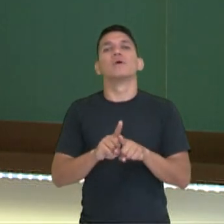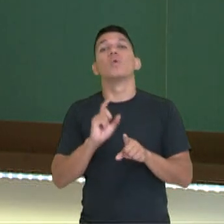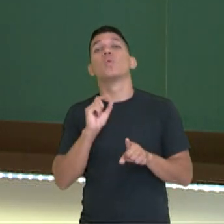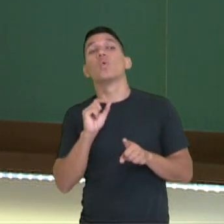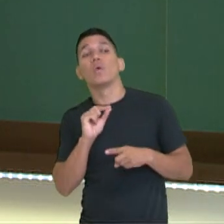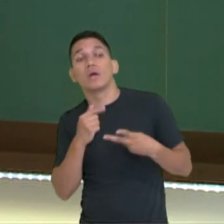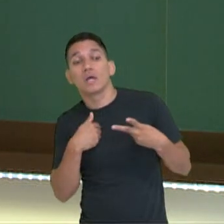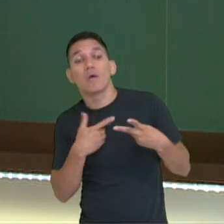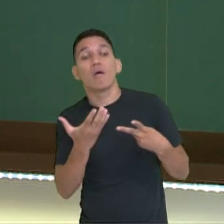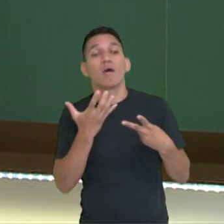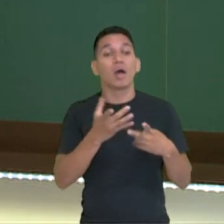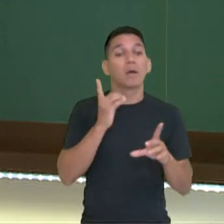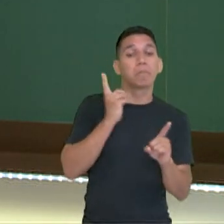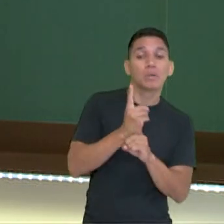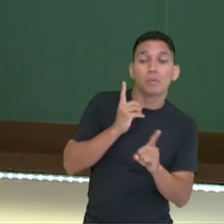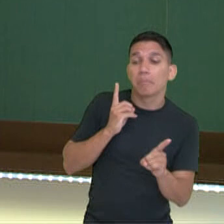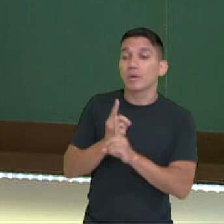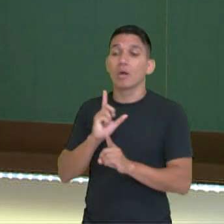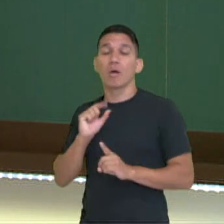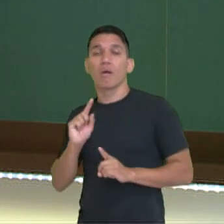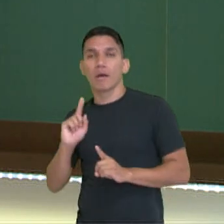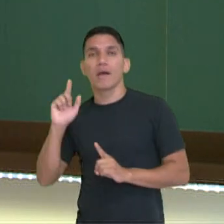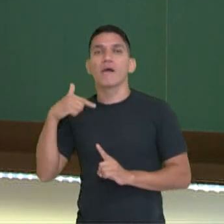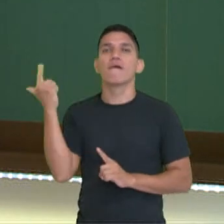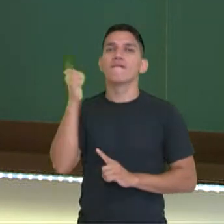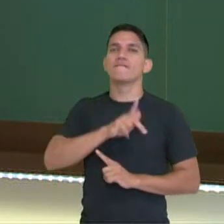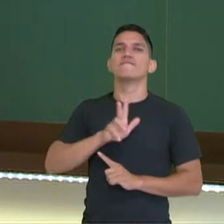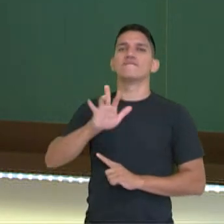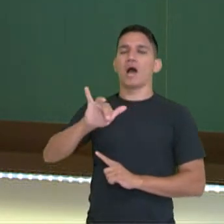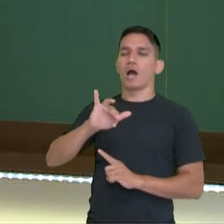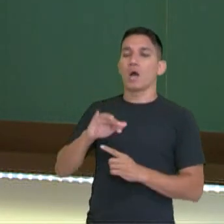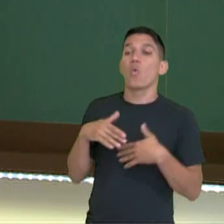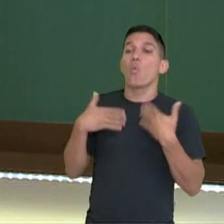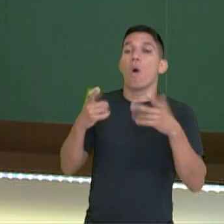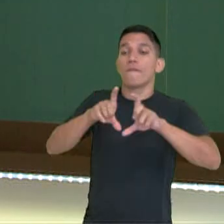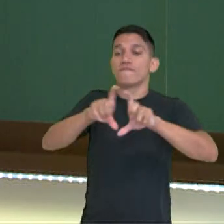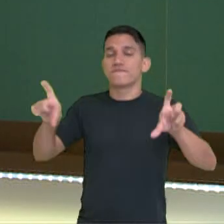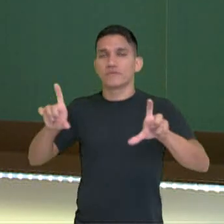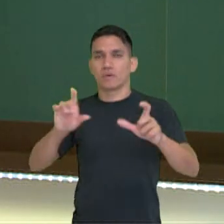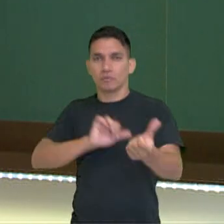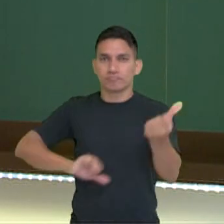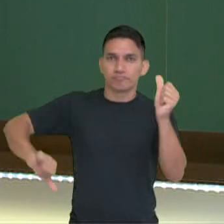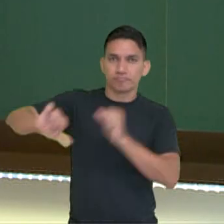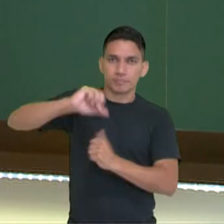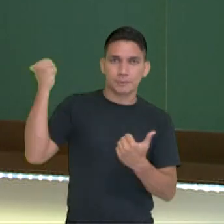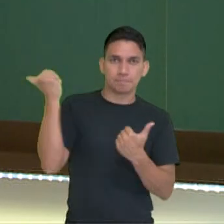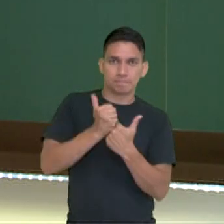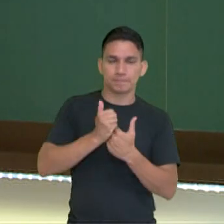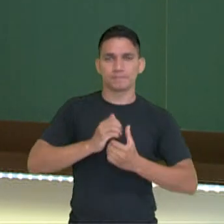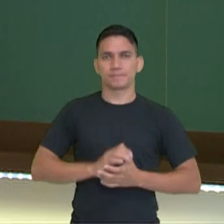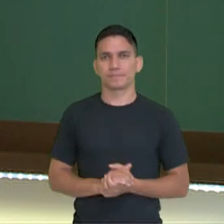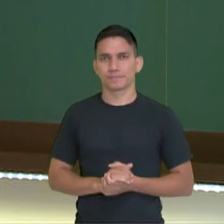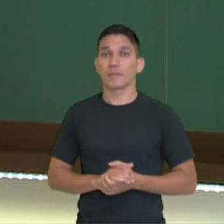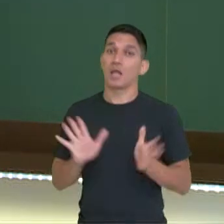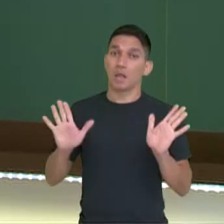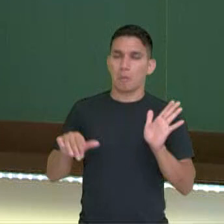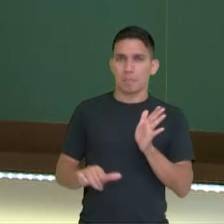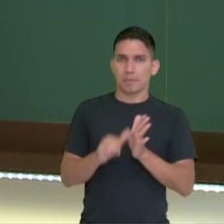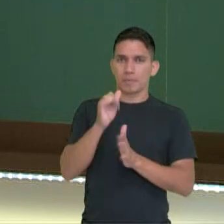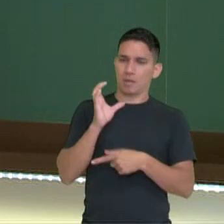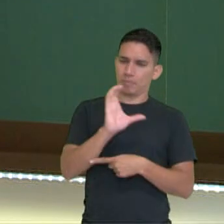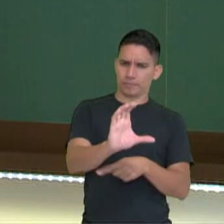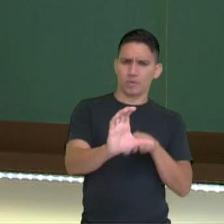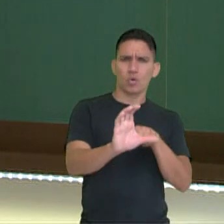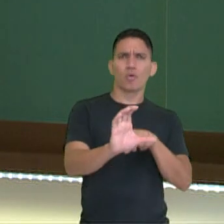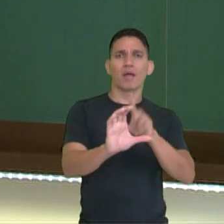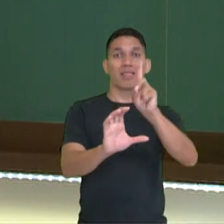aquilo que eu quero saber, para daí eu definir qual a fórmula que eu vou utilizar. Então, primeira coisa, o capital, que era 10